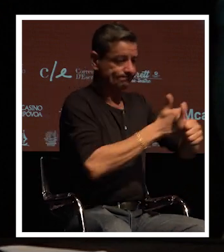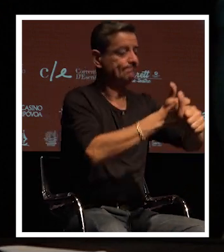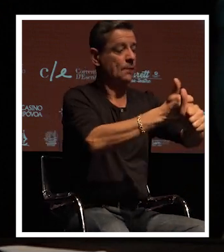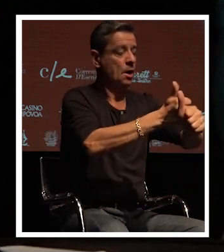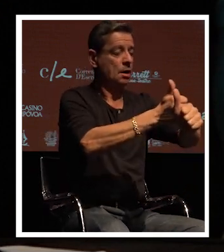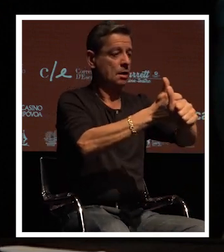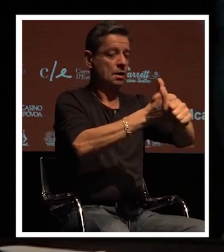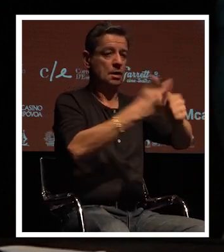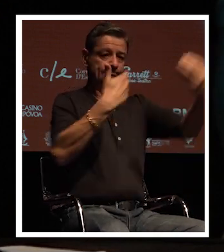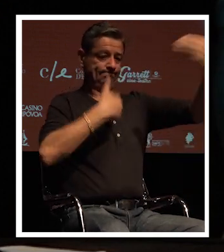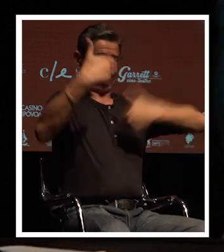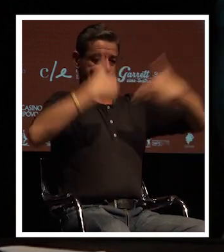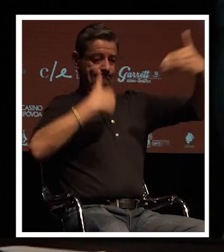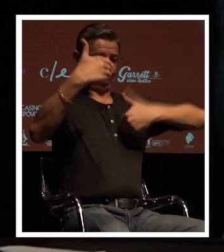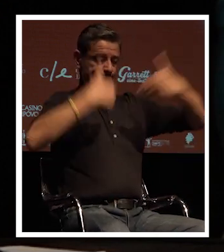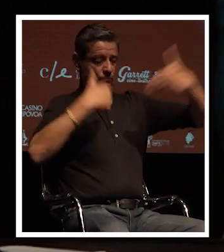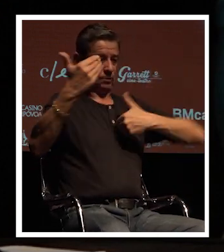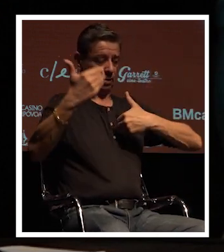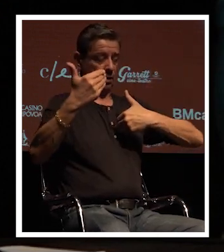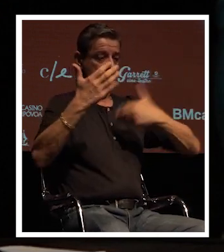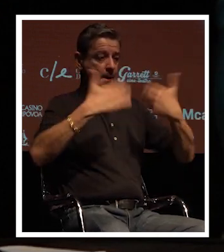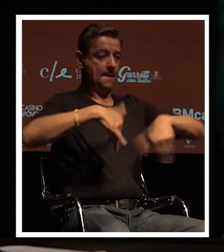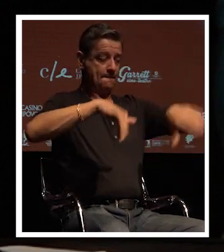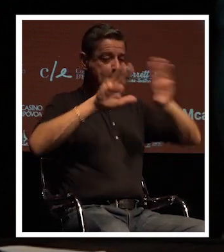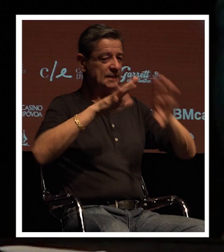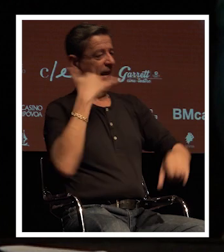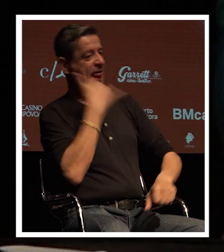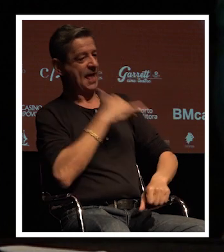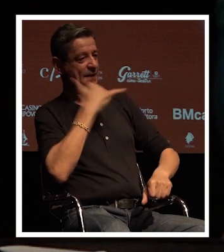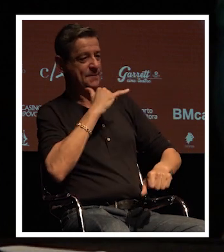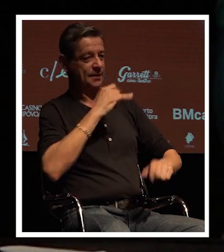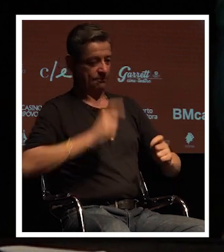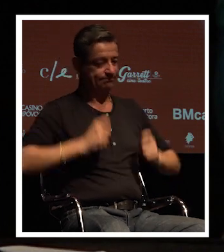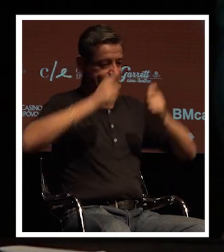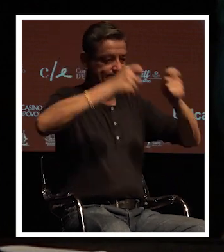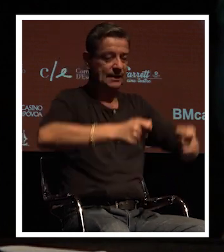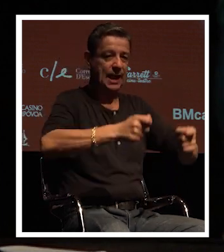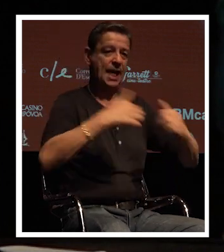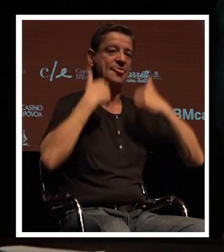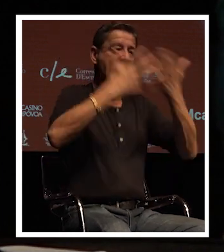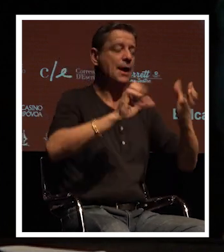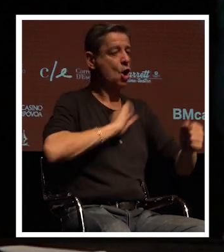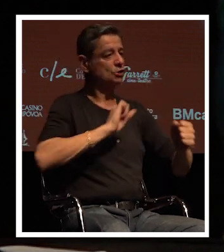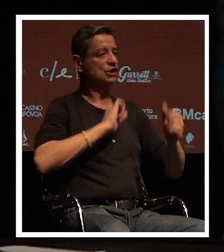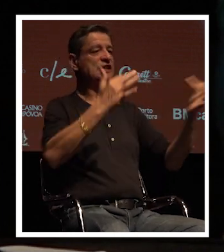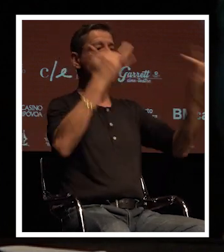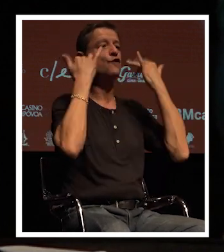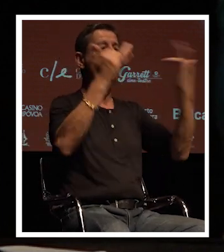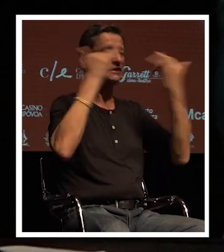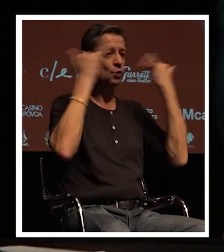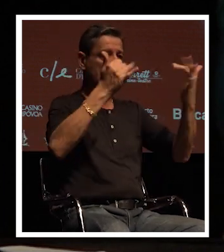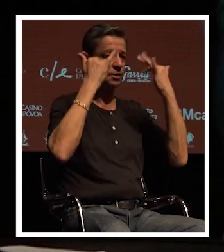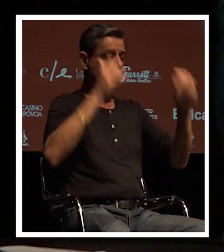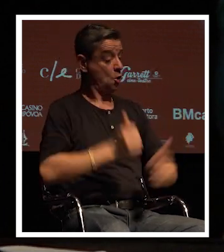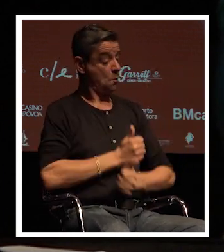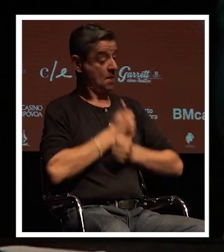como somos párias no fundo e Alegremente nós entregamos os nossos dados os dados tornaram-se a